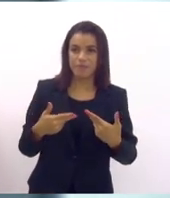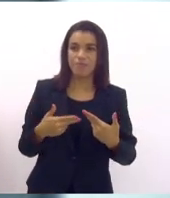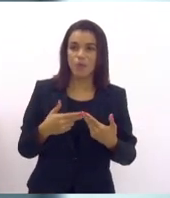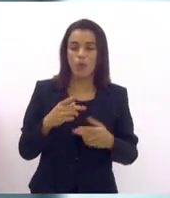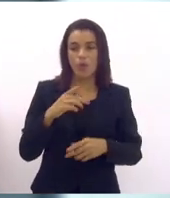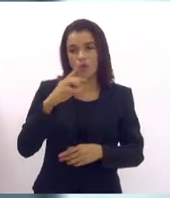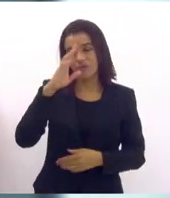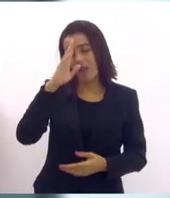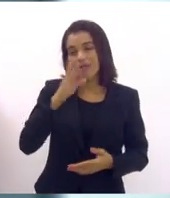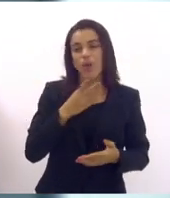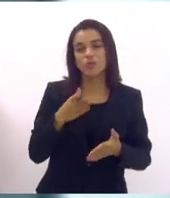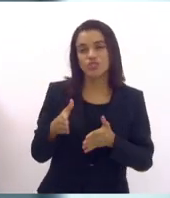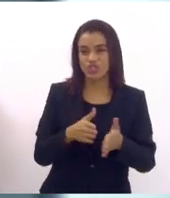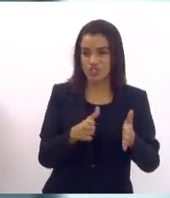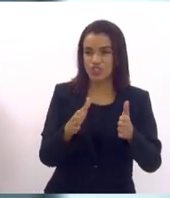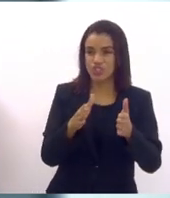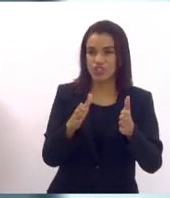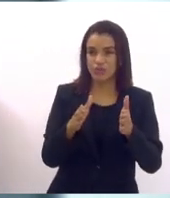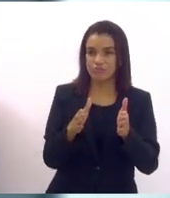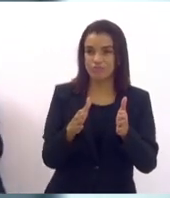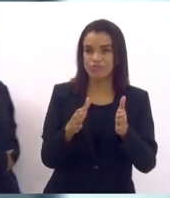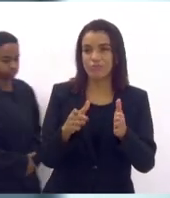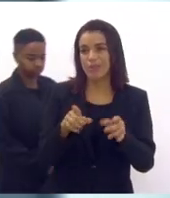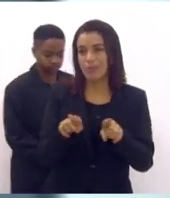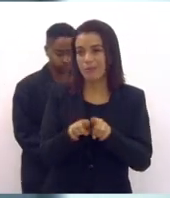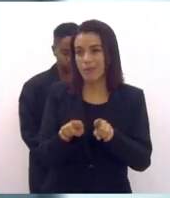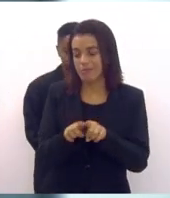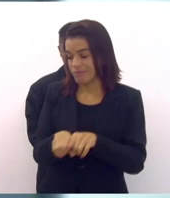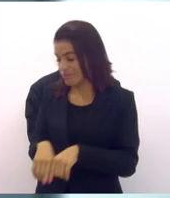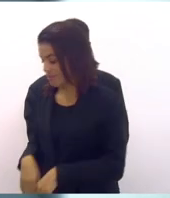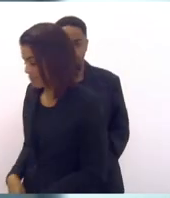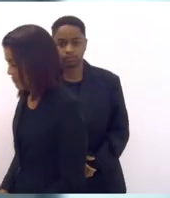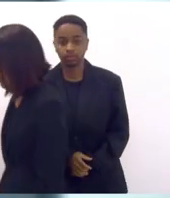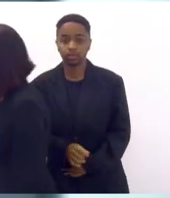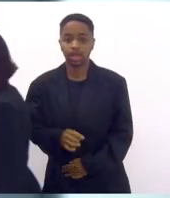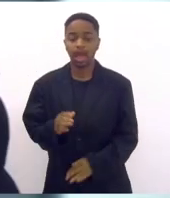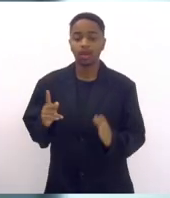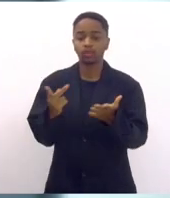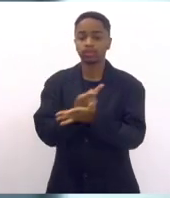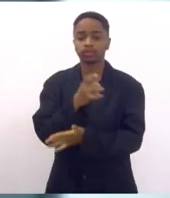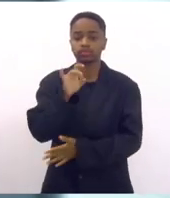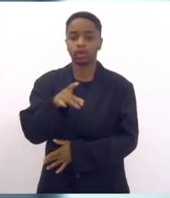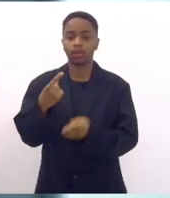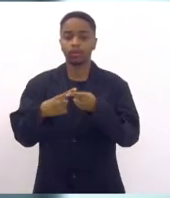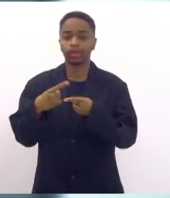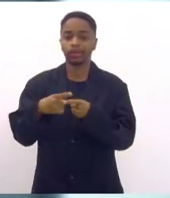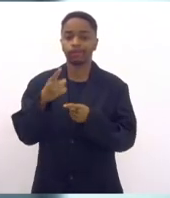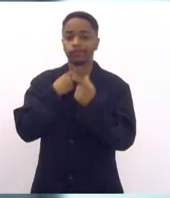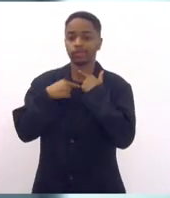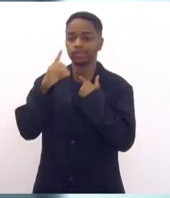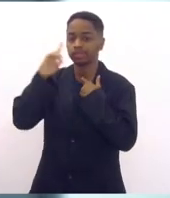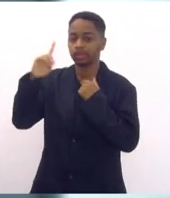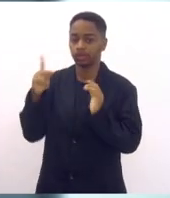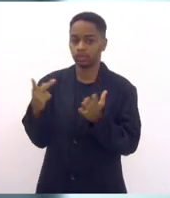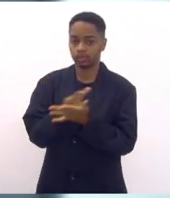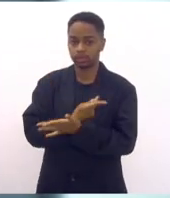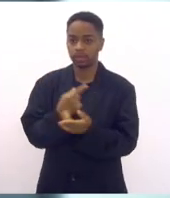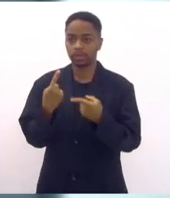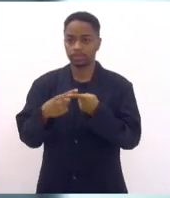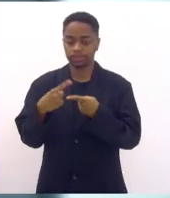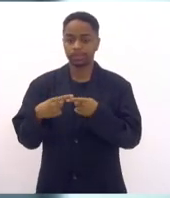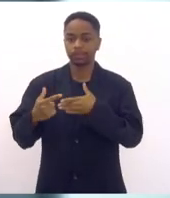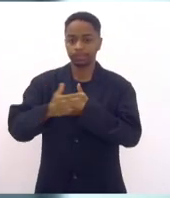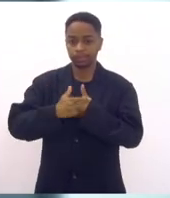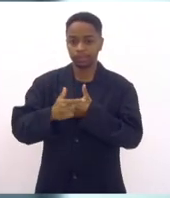destino eh que Isso só acontece porque Deus quis que isso acontecesse ah e o papel dessa pessoa é o seguinte